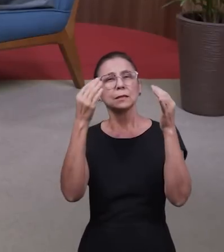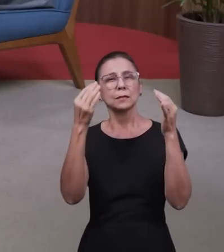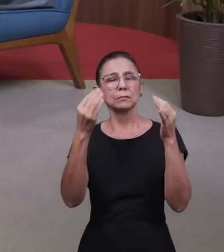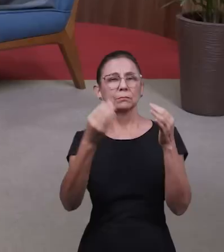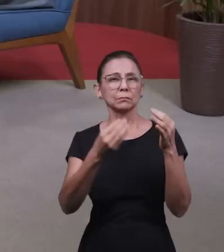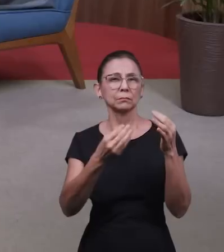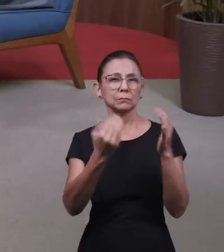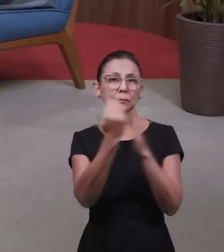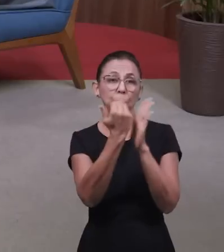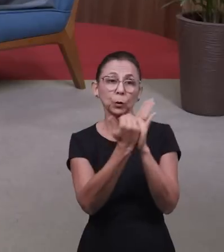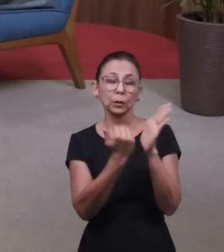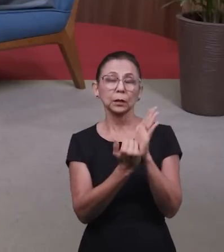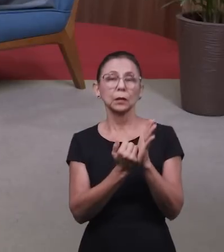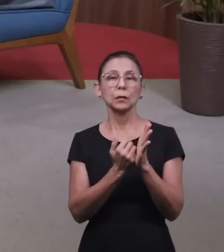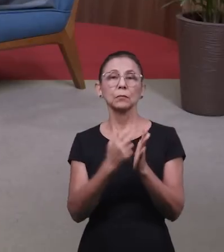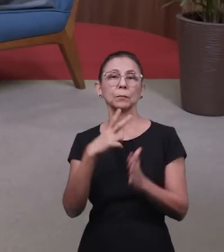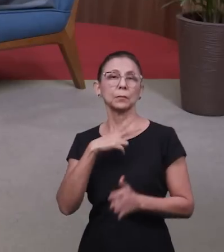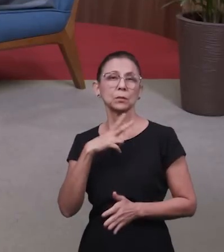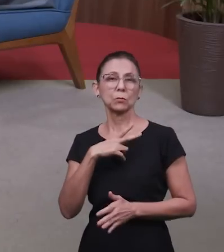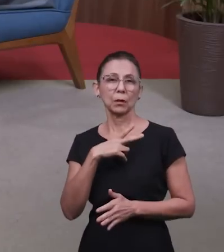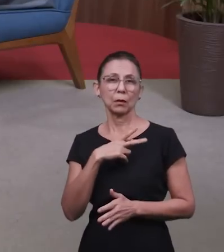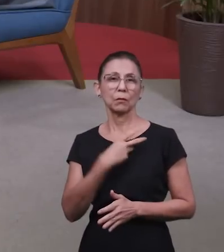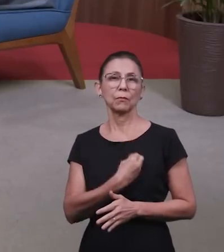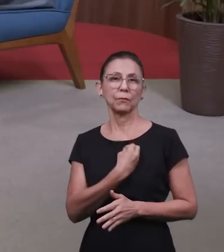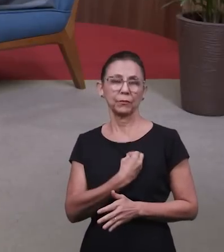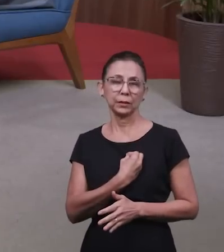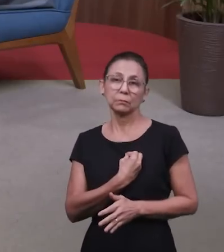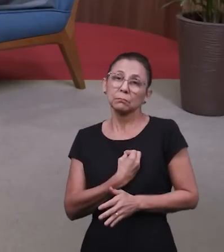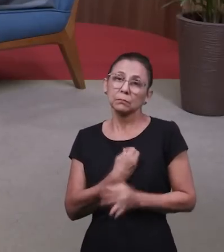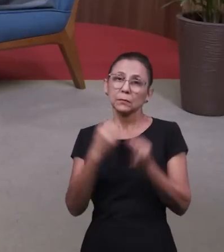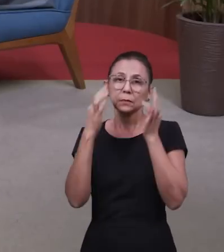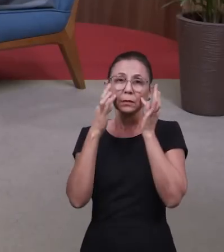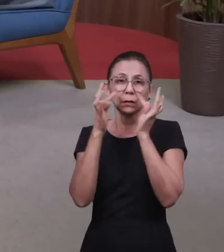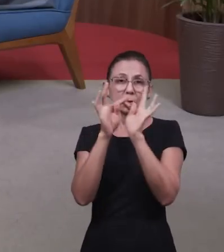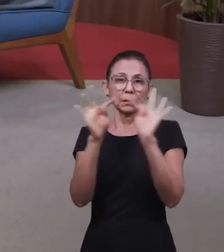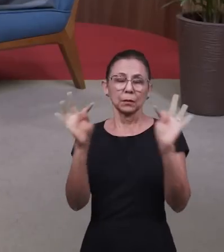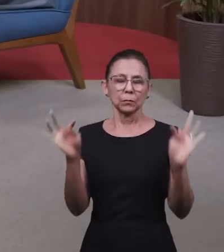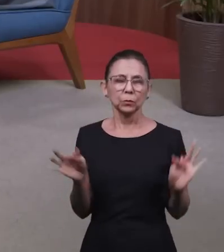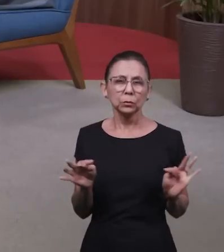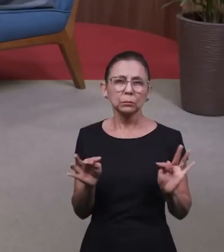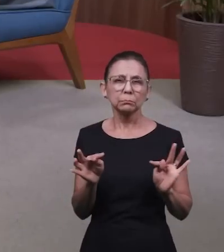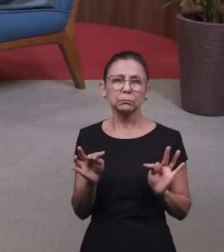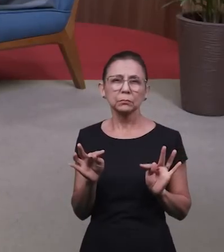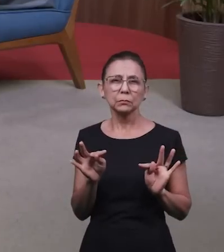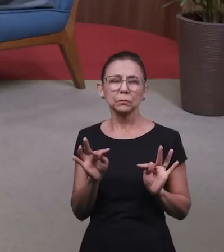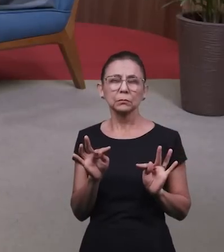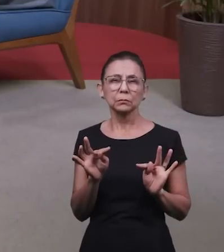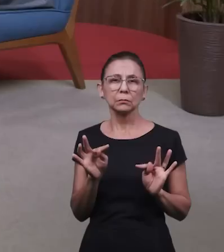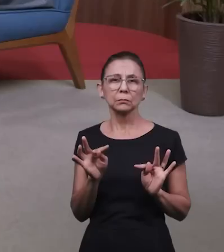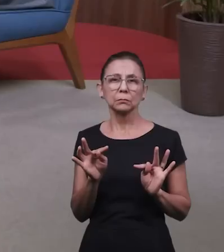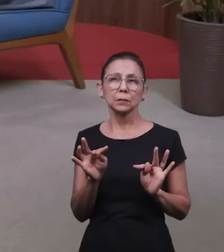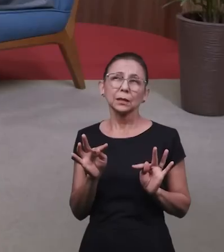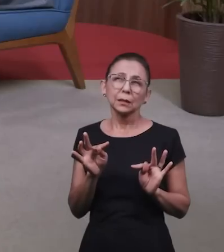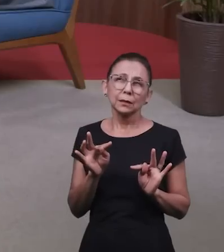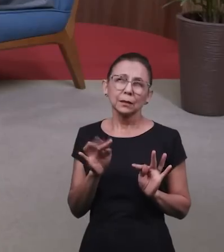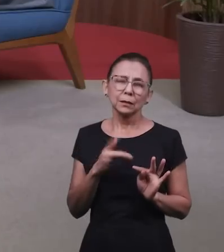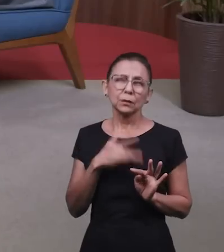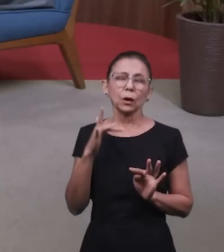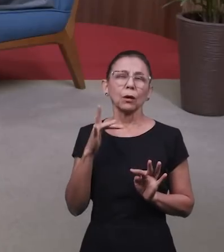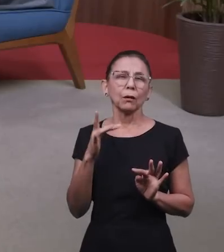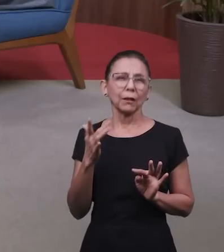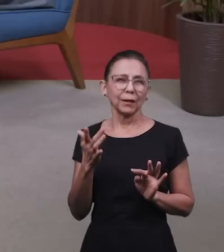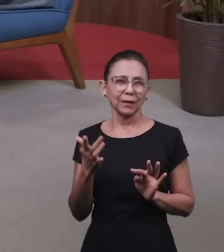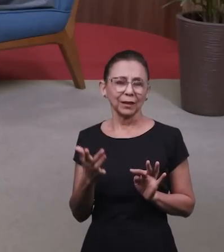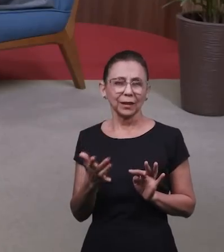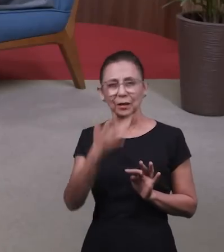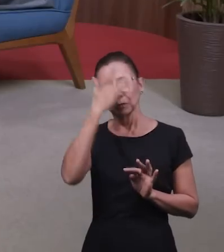programa para a sua vida. Cada testemunho contado aqui é um testemunho que vai tocar o coração de alguém que assiste